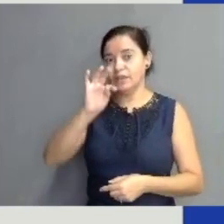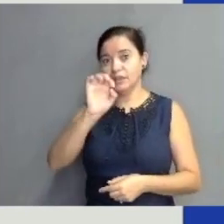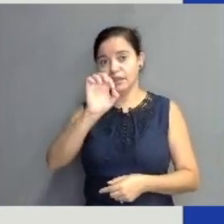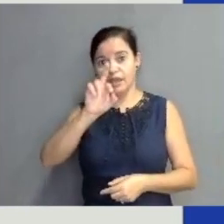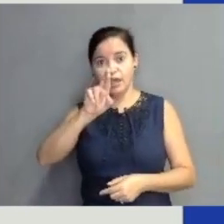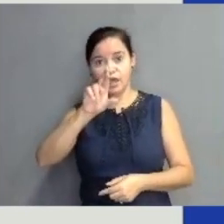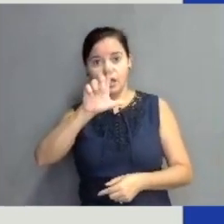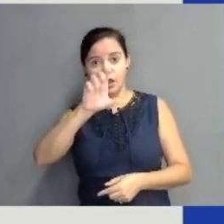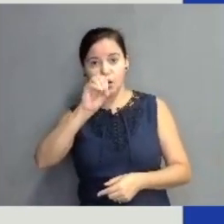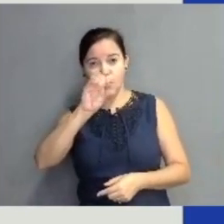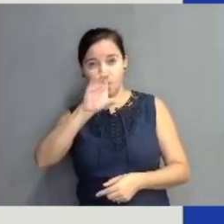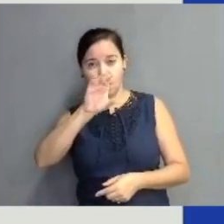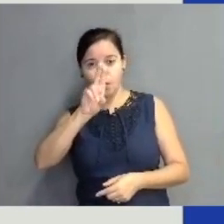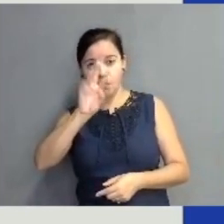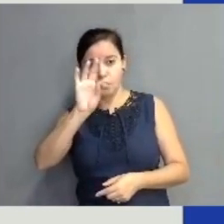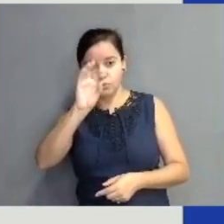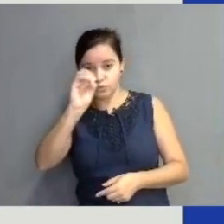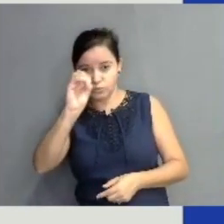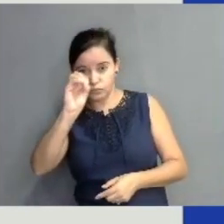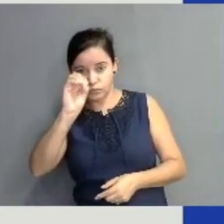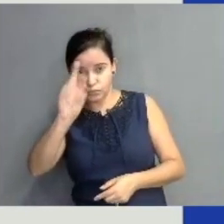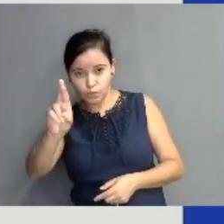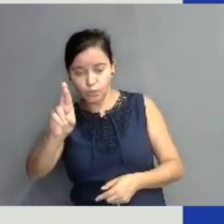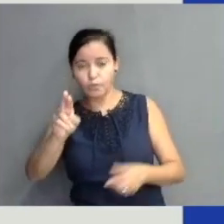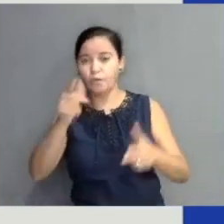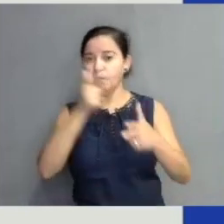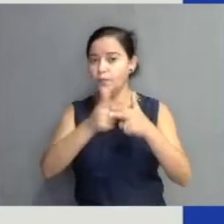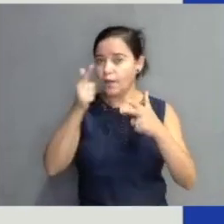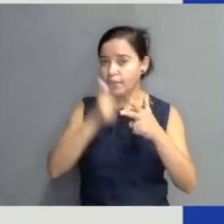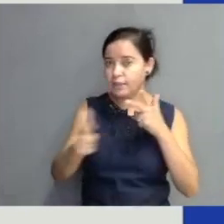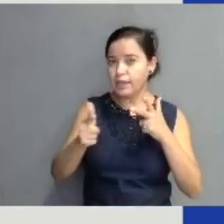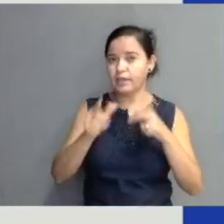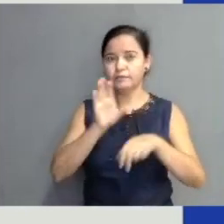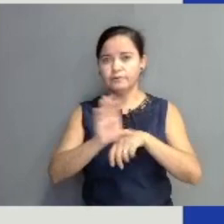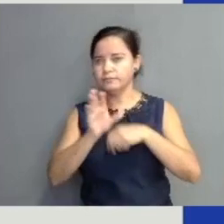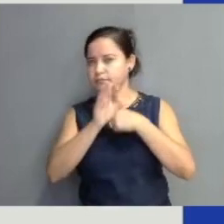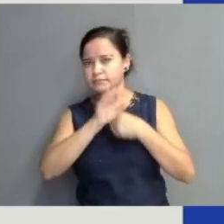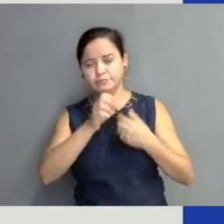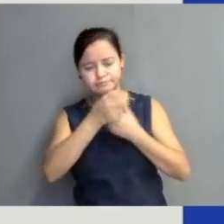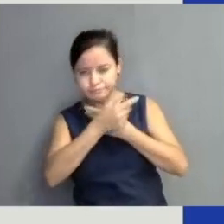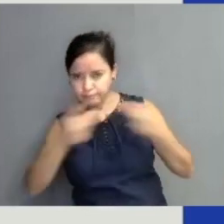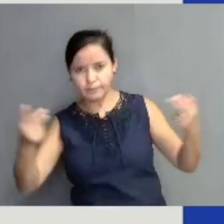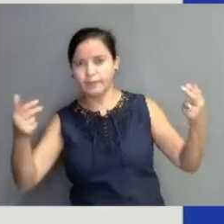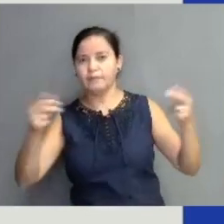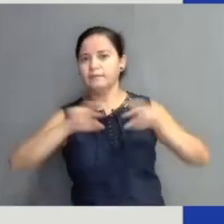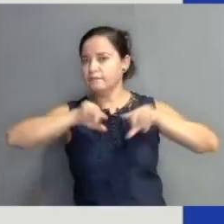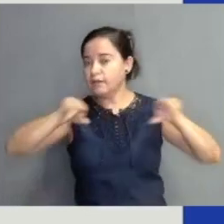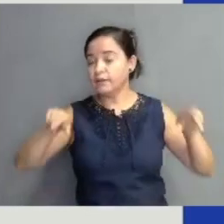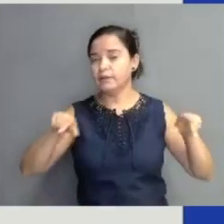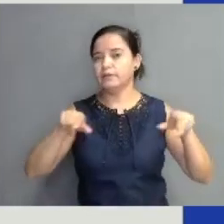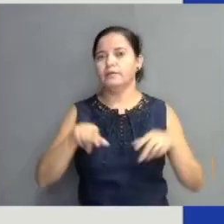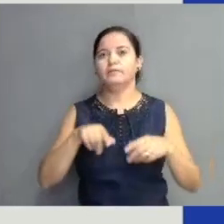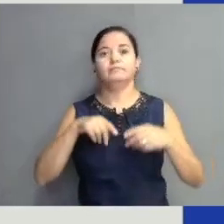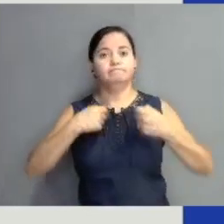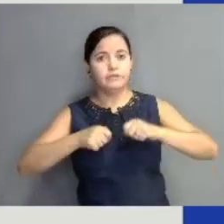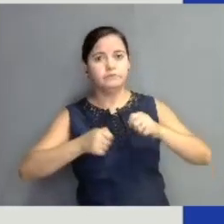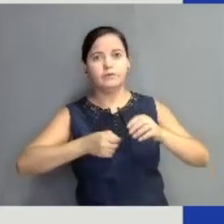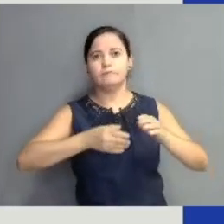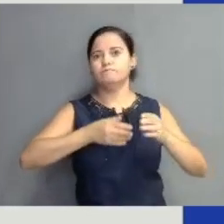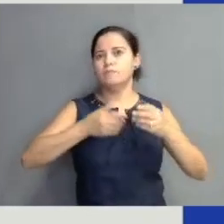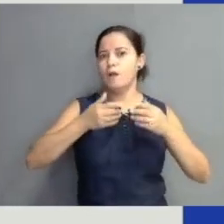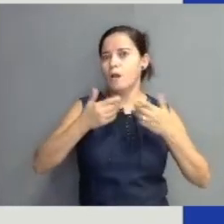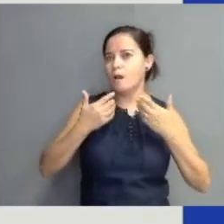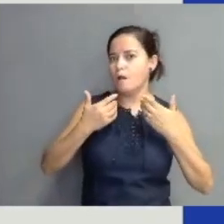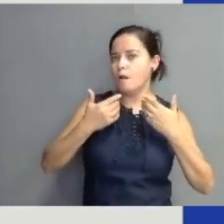vestibulares, concursos e etc. É importante o domínio da língua padrão. Então, a argumentação de competência linguística